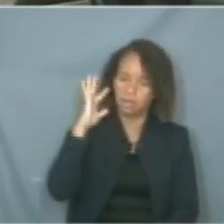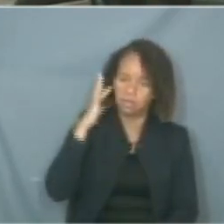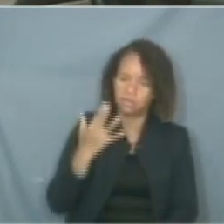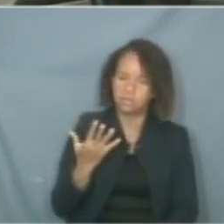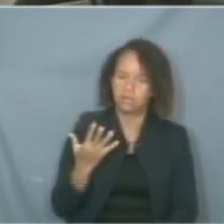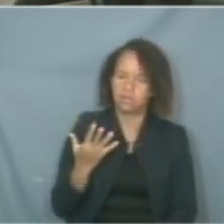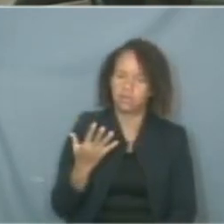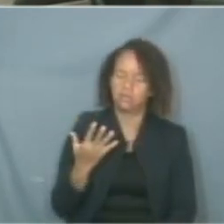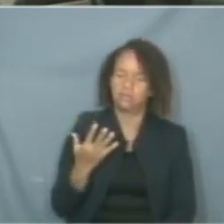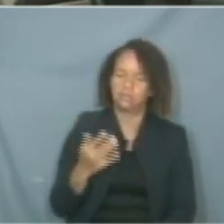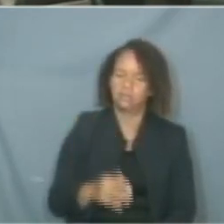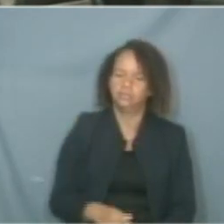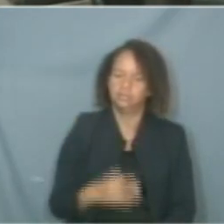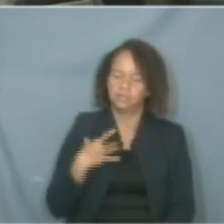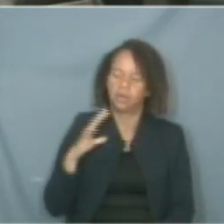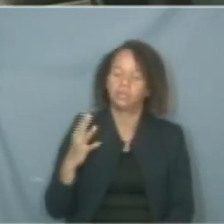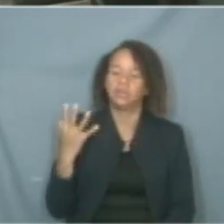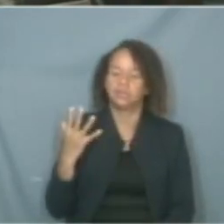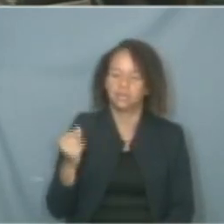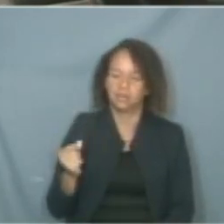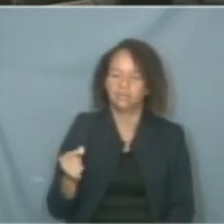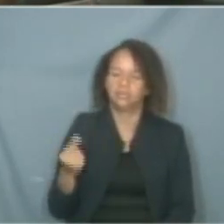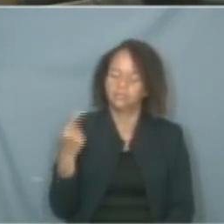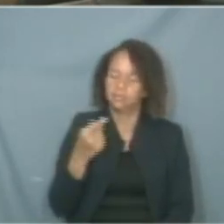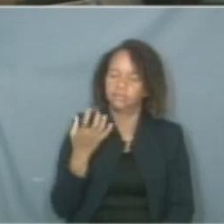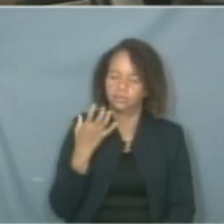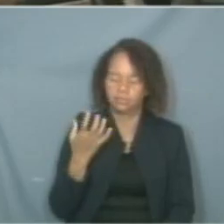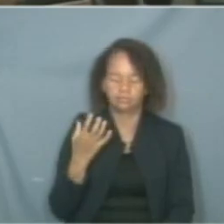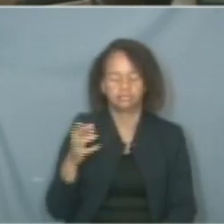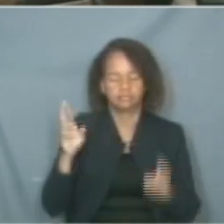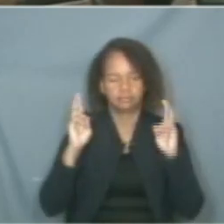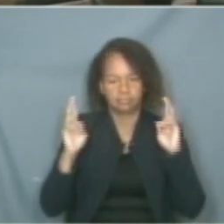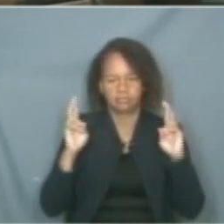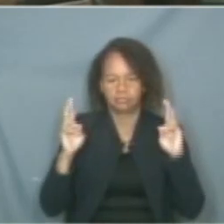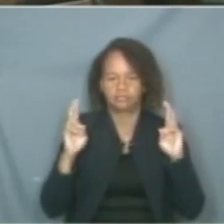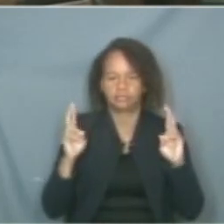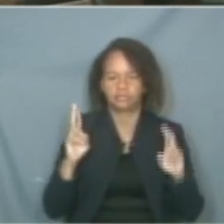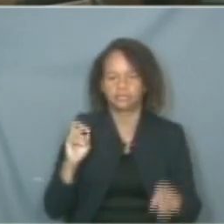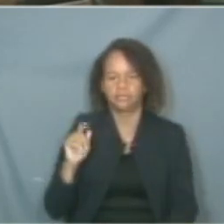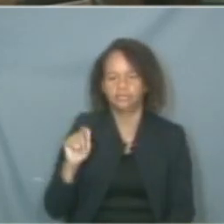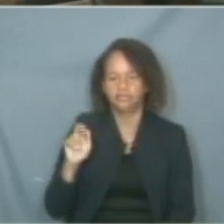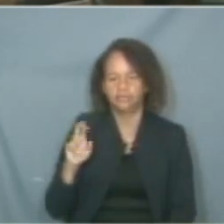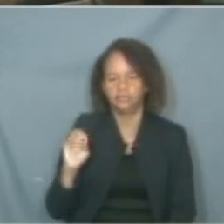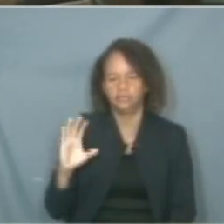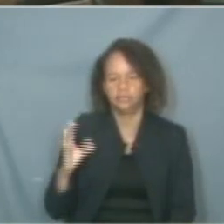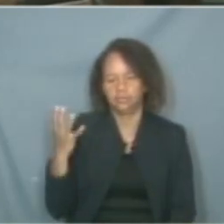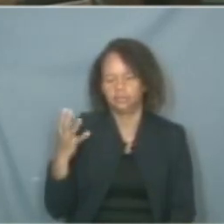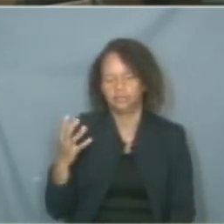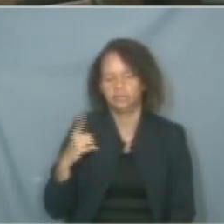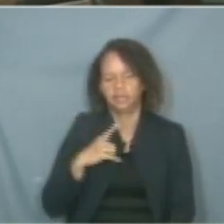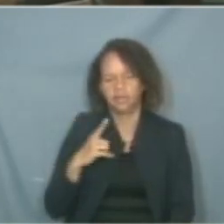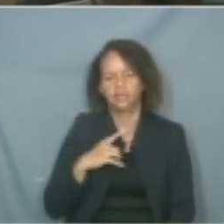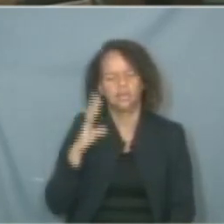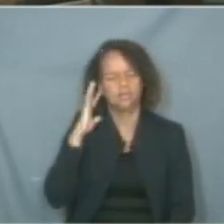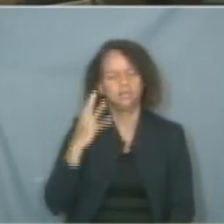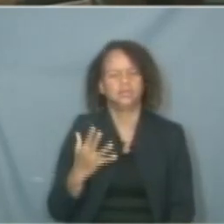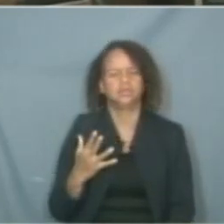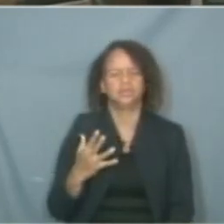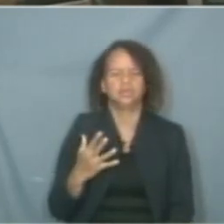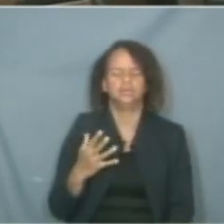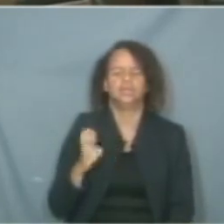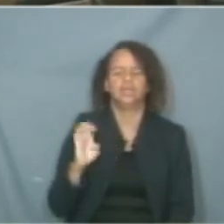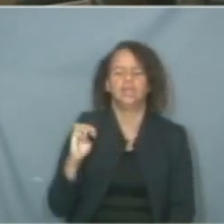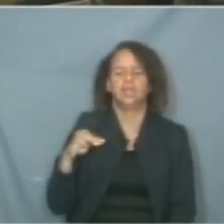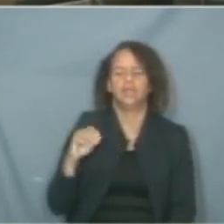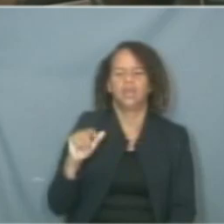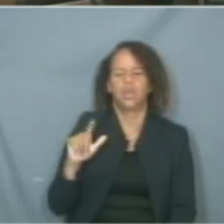solução plausível para acontecer. E é isso que a gente espera, vereador Rodrigo Coutinho, que aconteça, que tenha essa solução, que a Enlurb